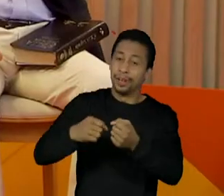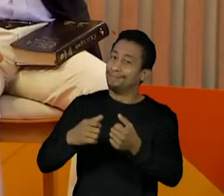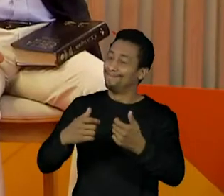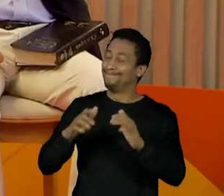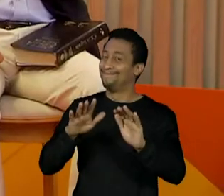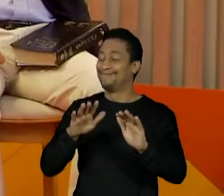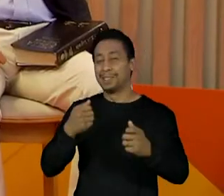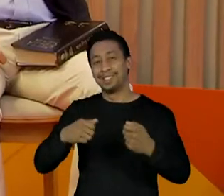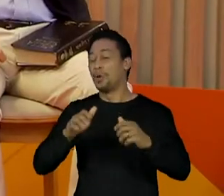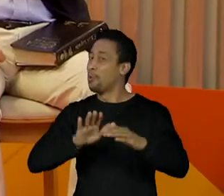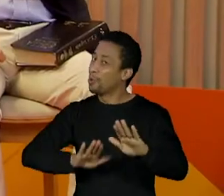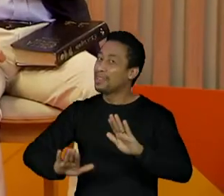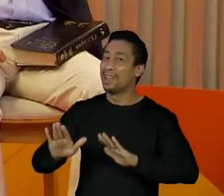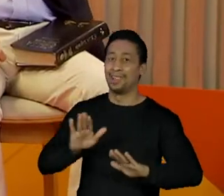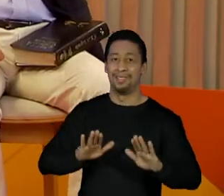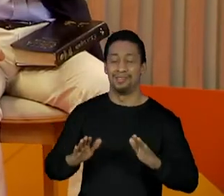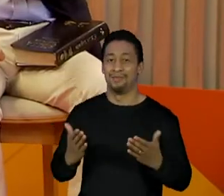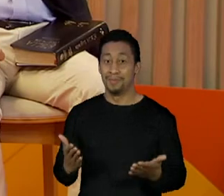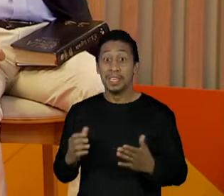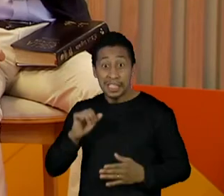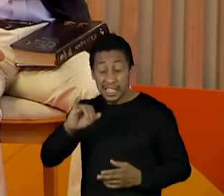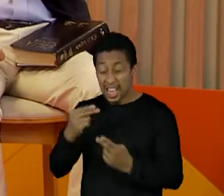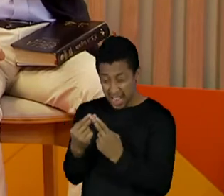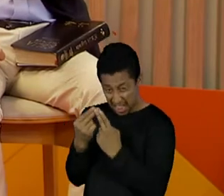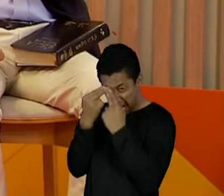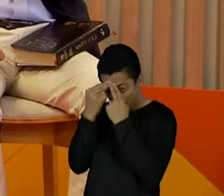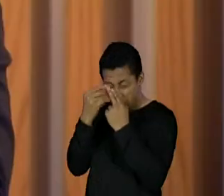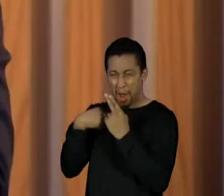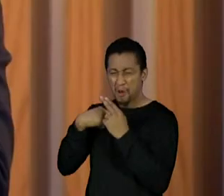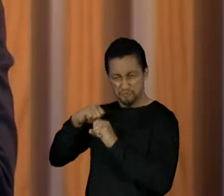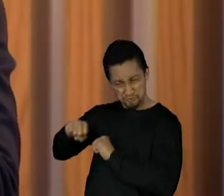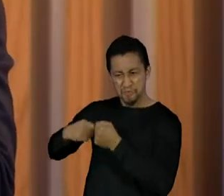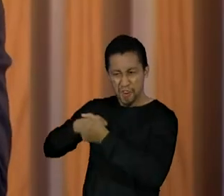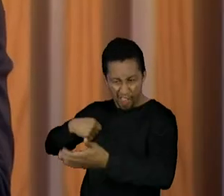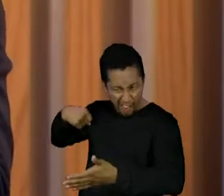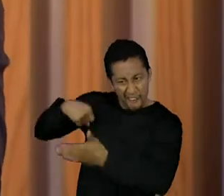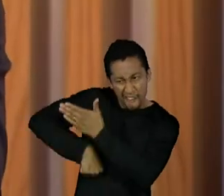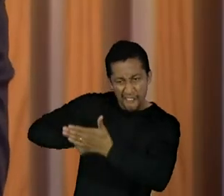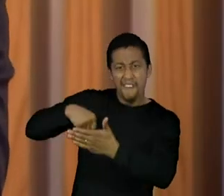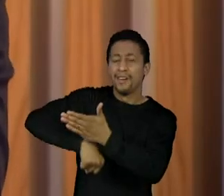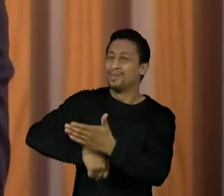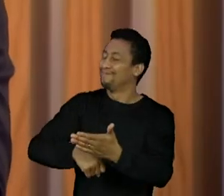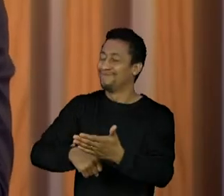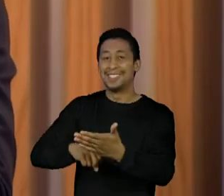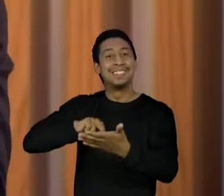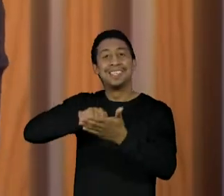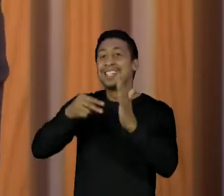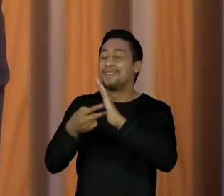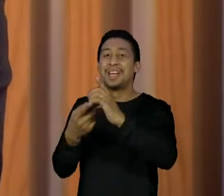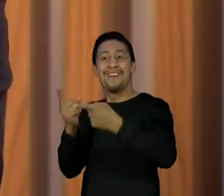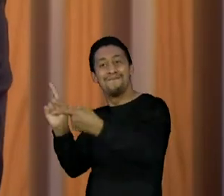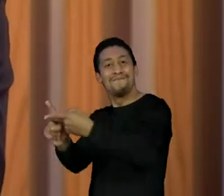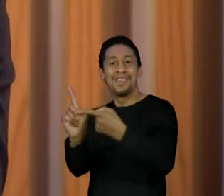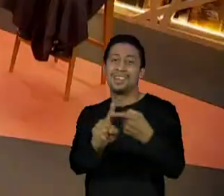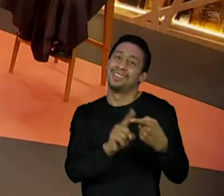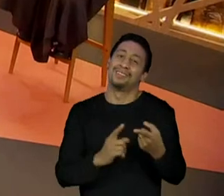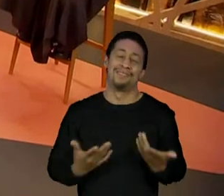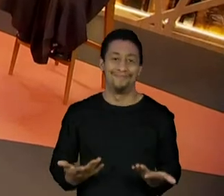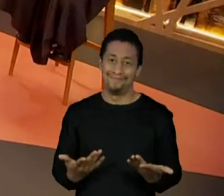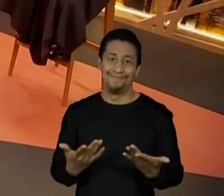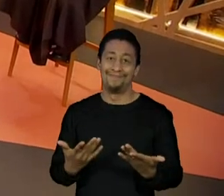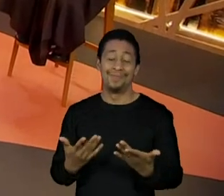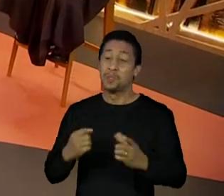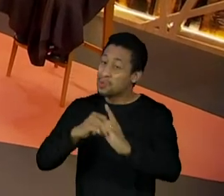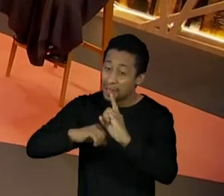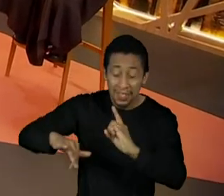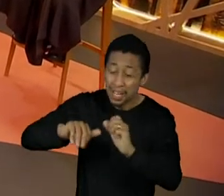meu trauma para dar o assento à minha luta contra o racismo, eu não estarei provocando uma mudança social, eu estarei provocando uma vingança.